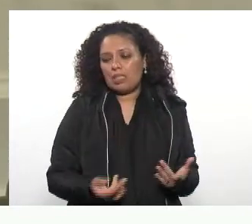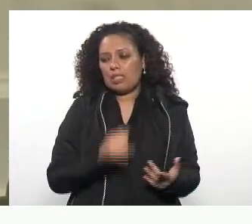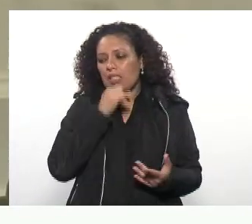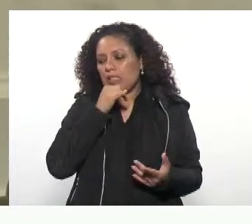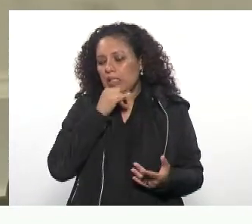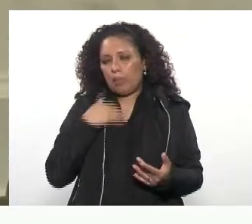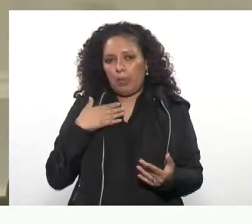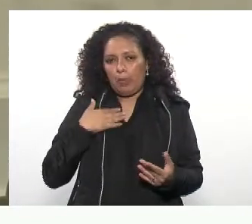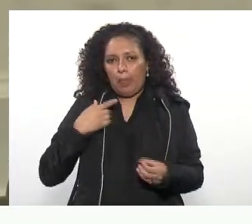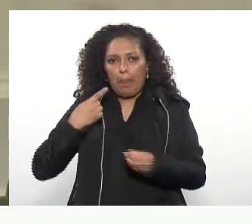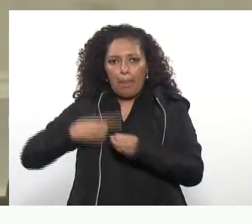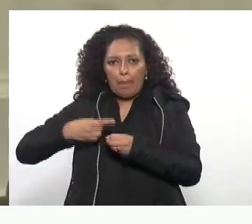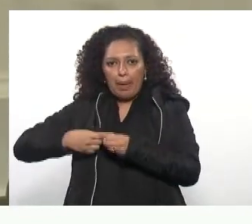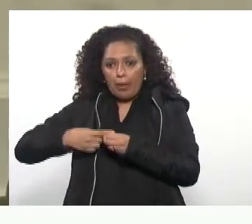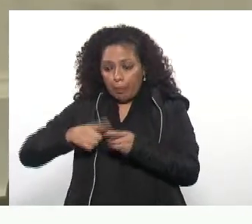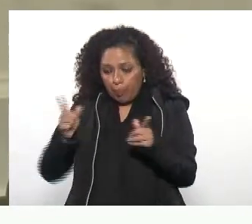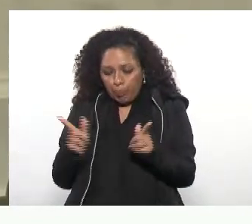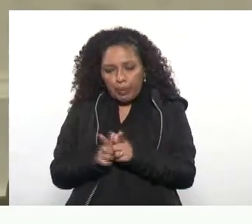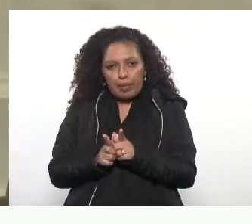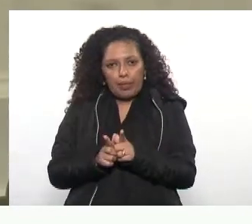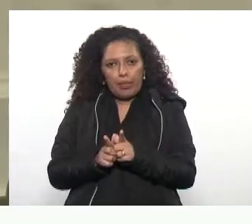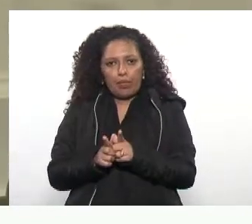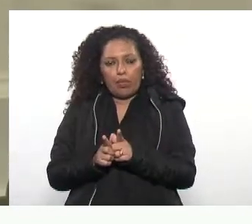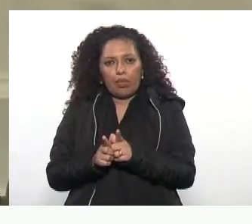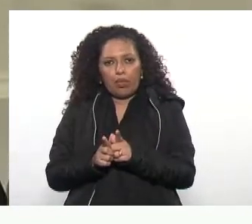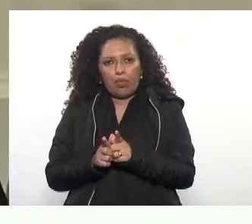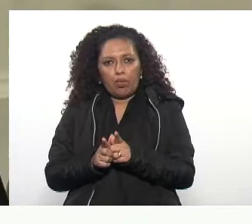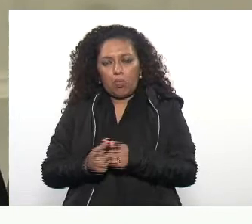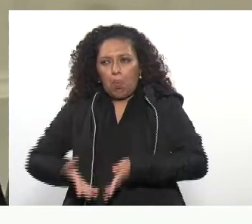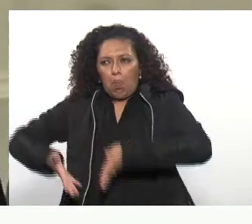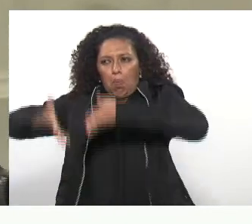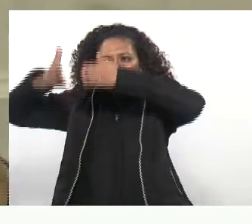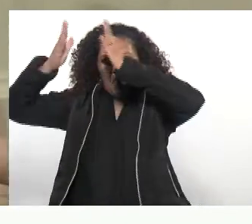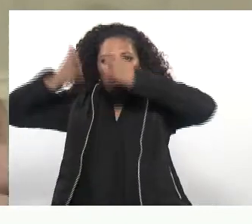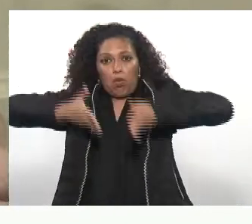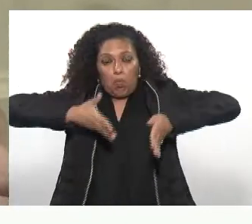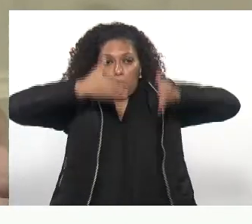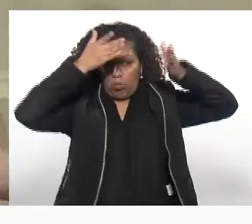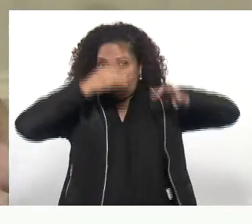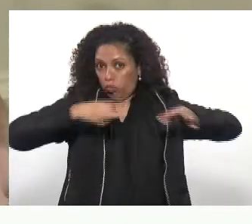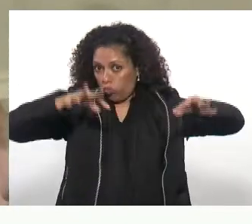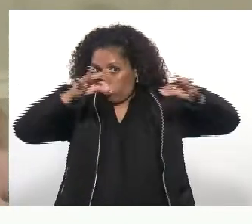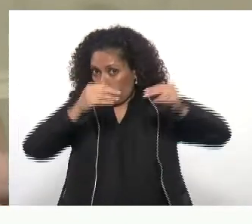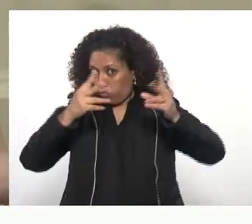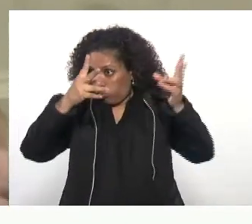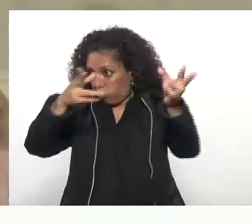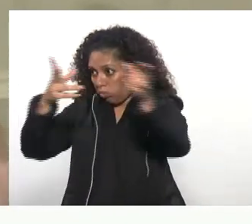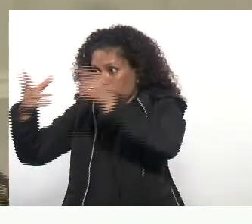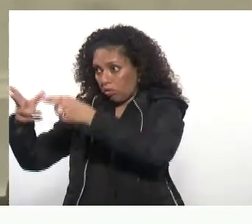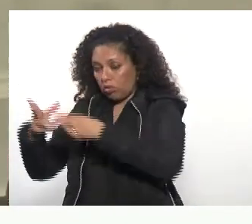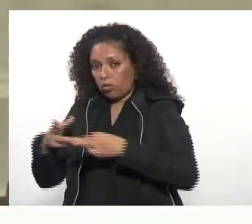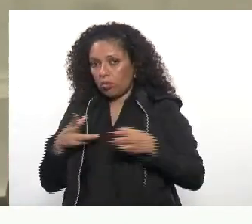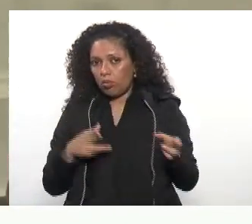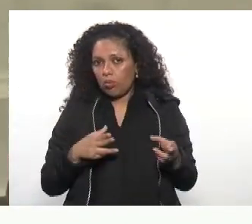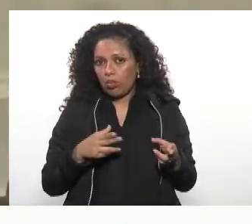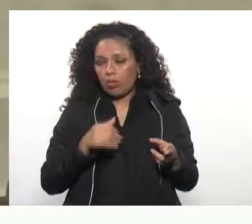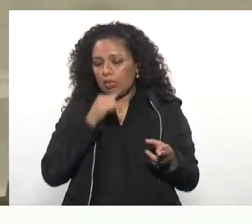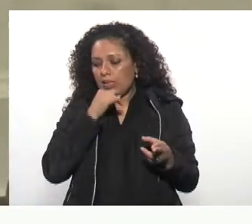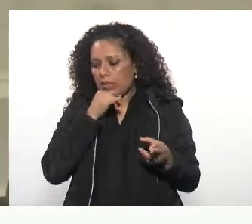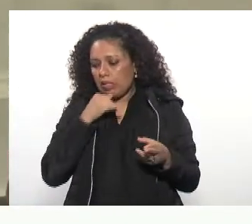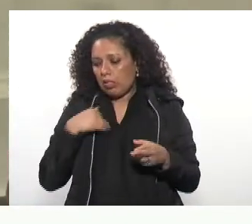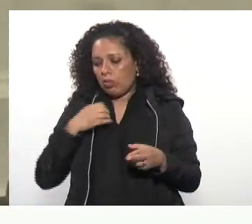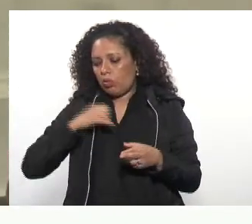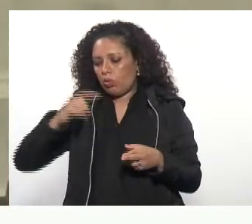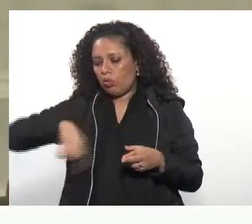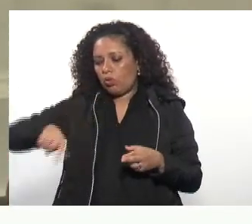mesmo bairro pequeno, com prédios que têm as mesmas características, né, por exemplo, se a gente for